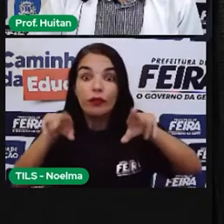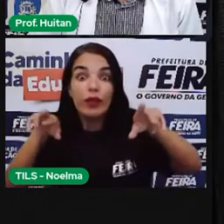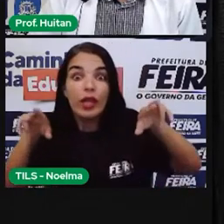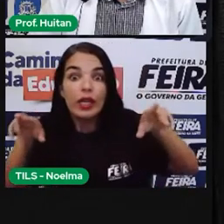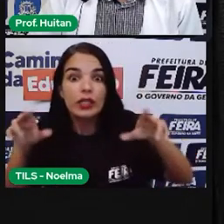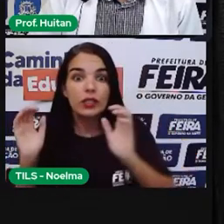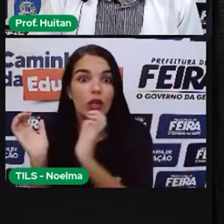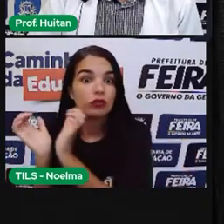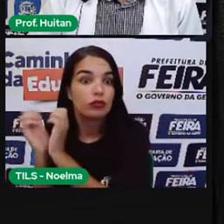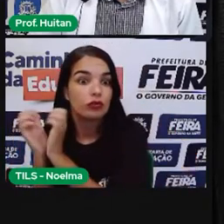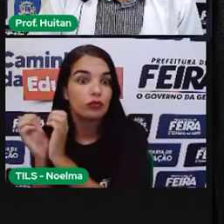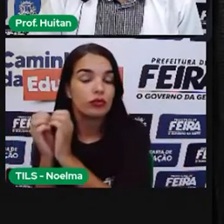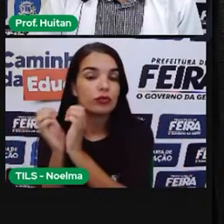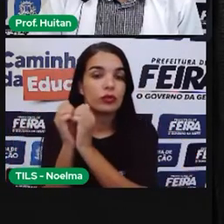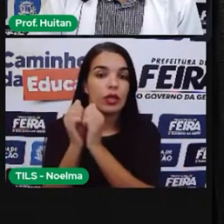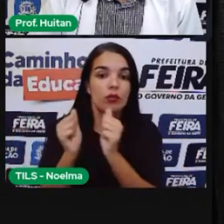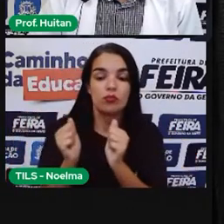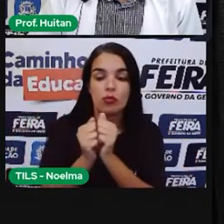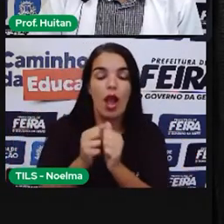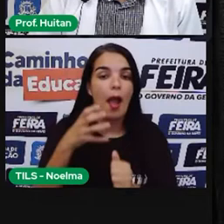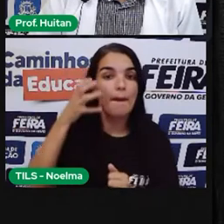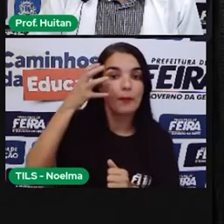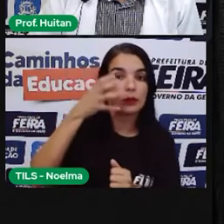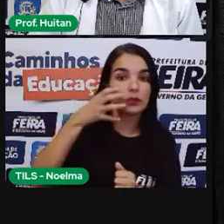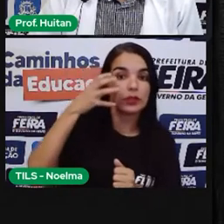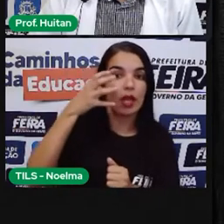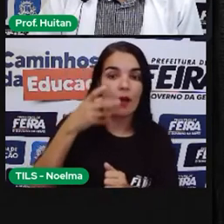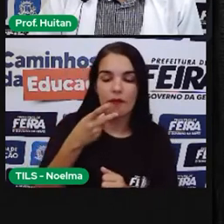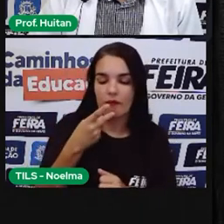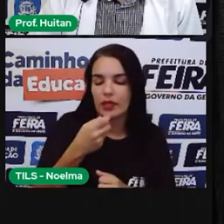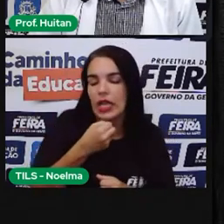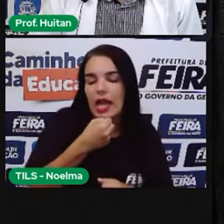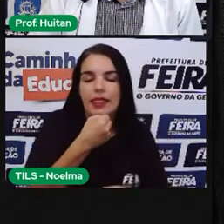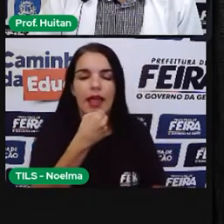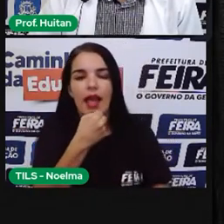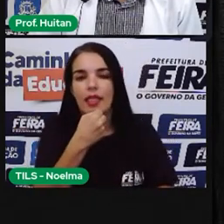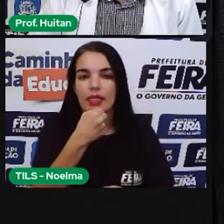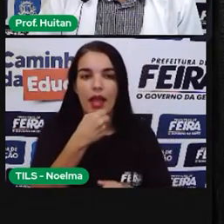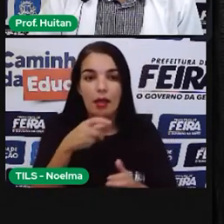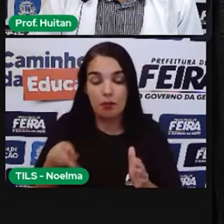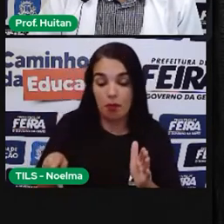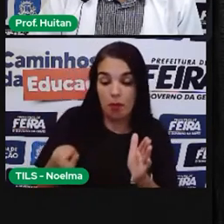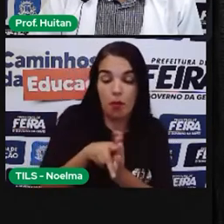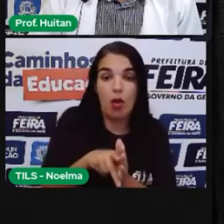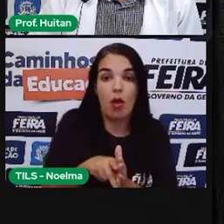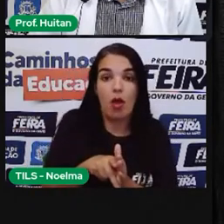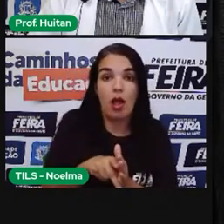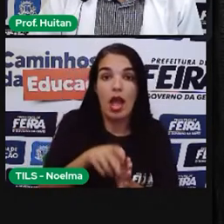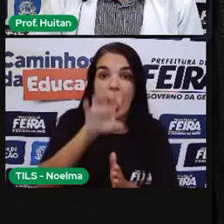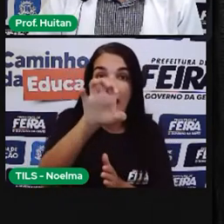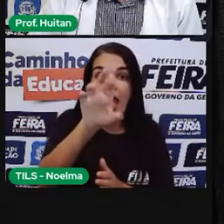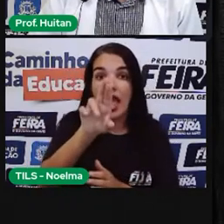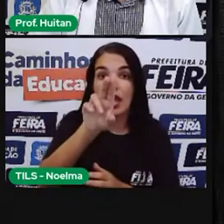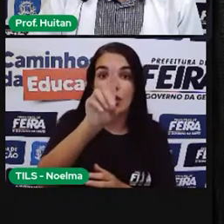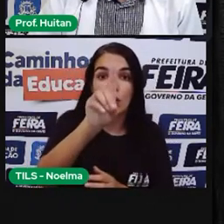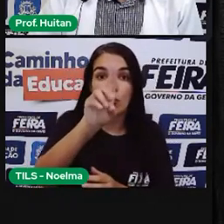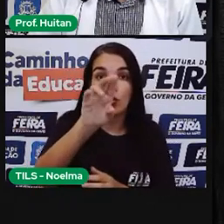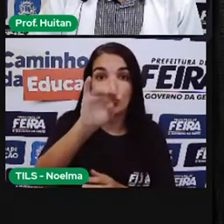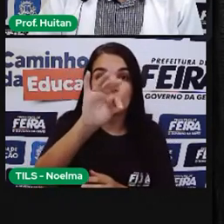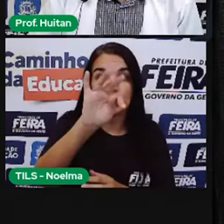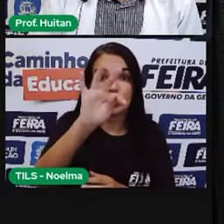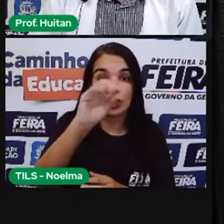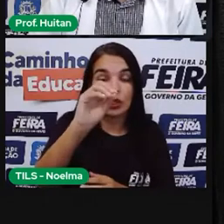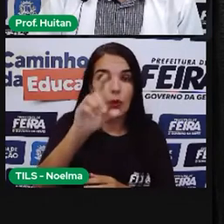das diversas modalidades de composição musical para se cantar, de caráter erudito ou popular. E no âmbito